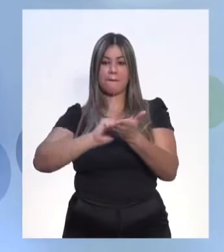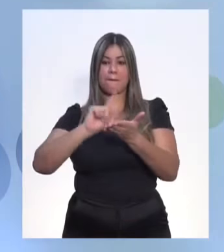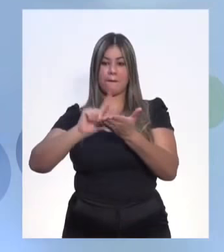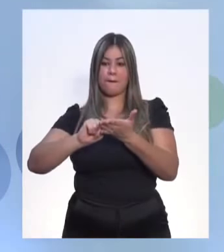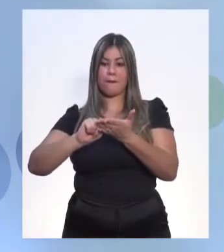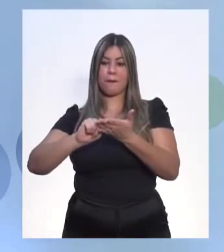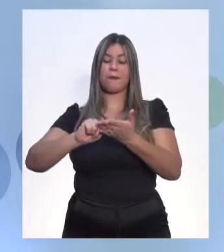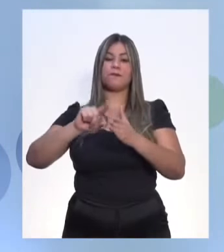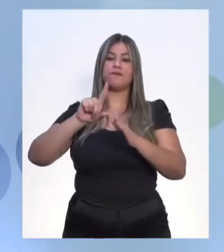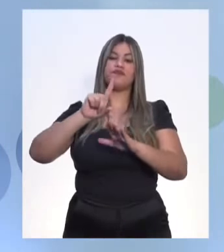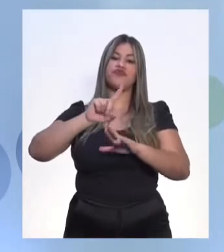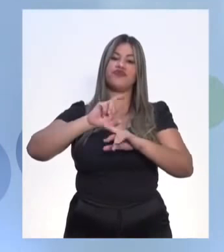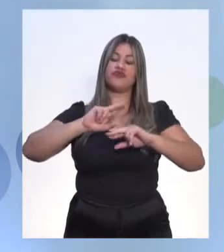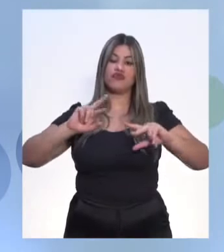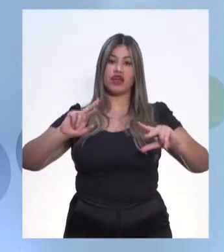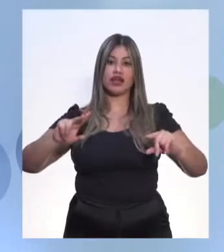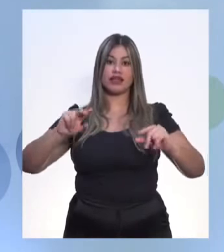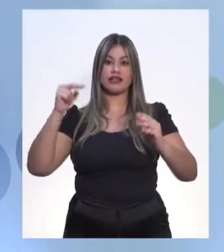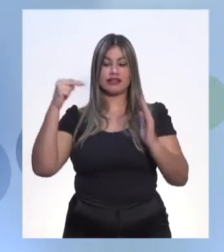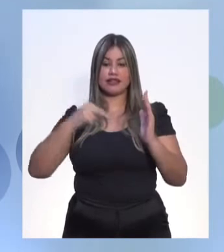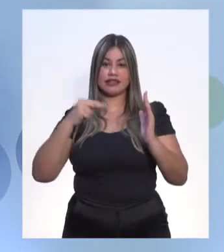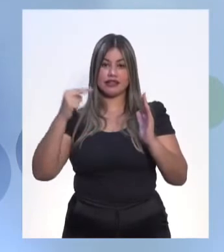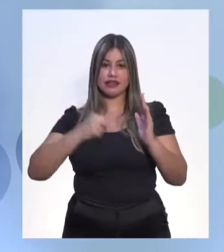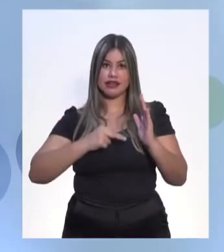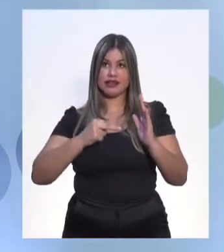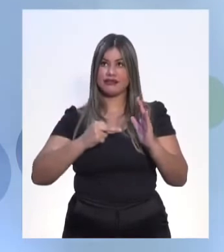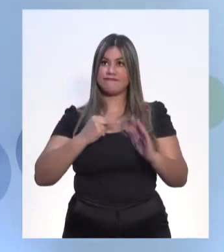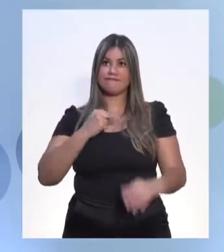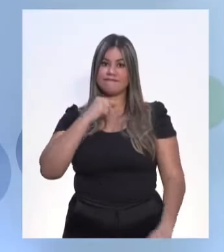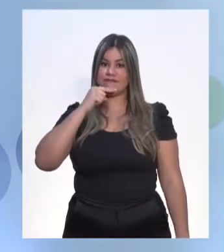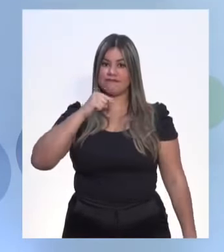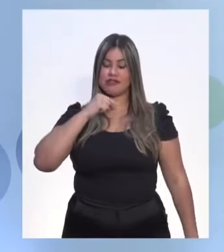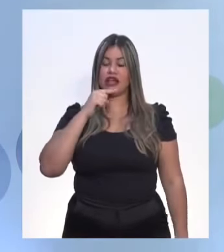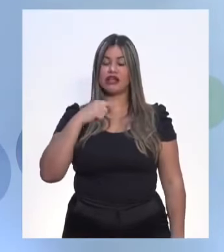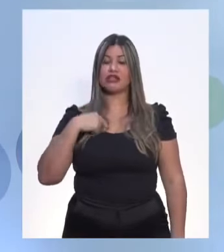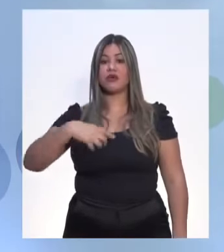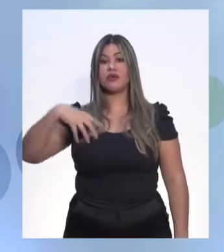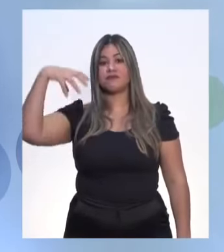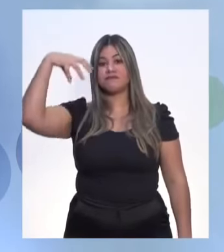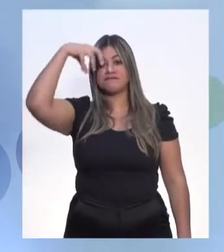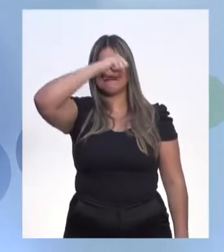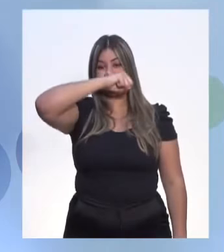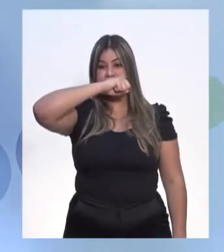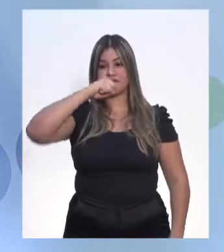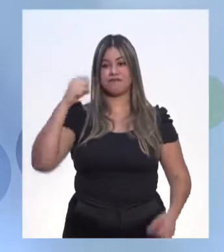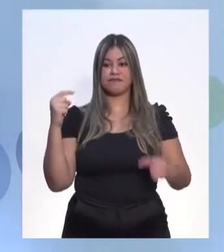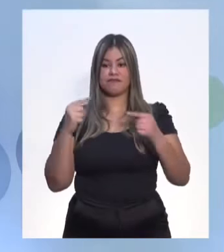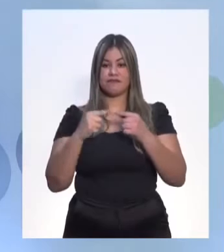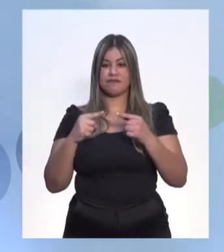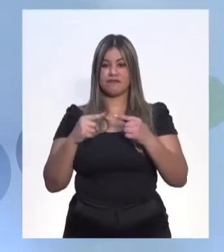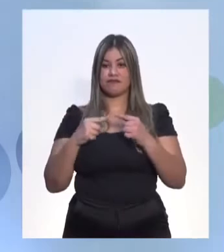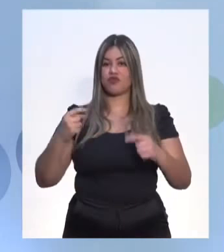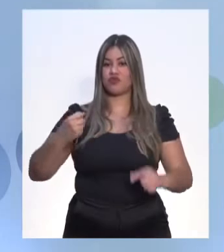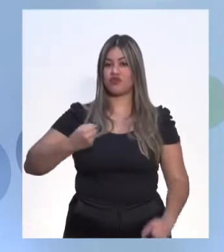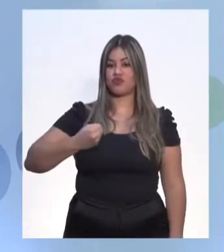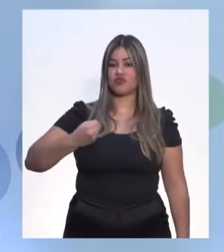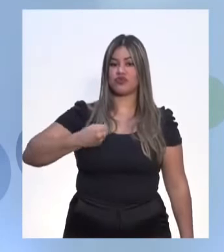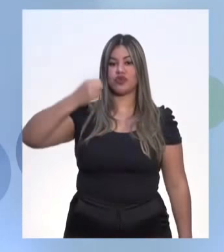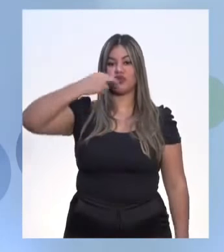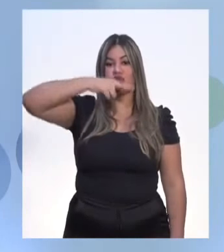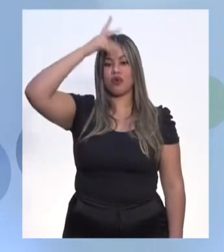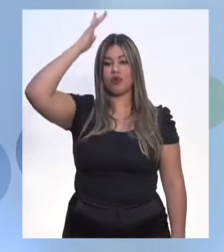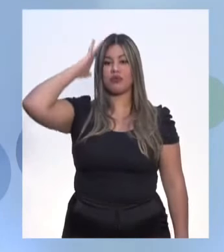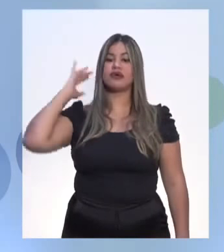as leis enfim em qualquer coisa então esse conhecimento vamos dizer assim essa bagagem cultural acerto do dos algarismos ele é